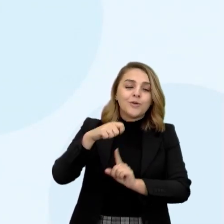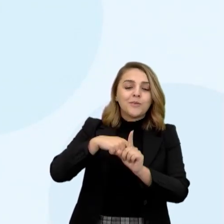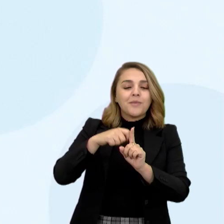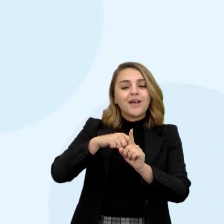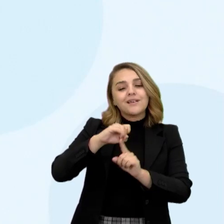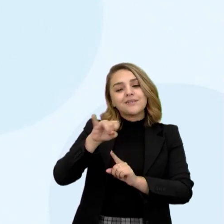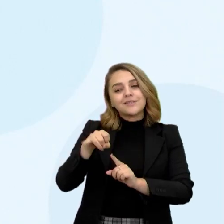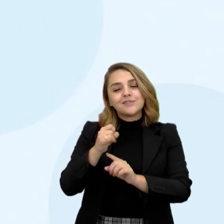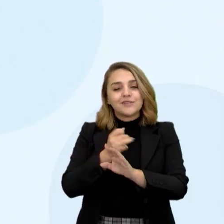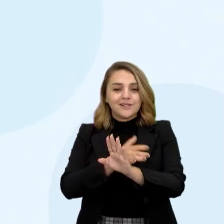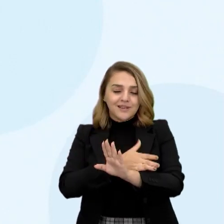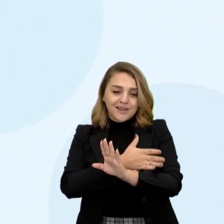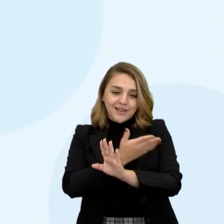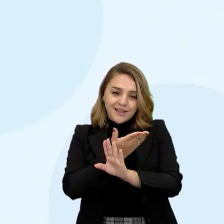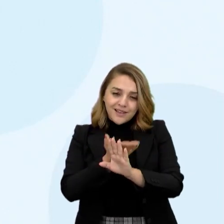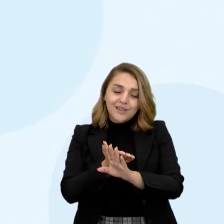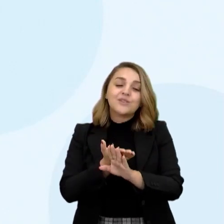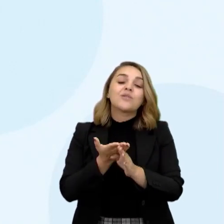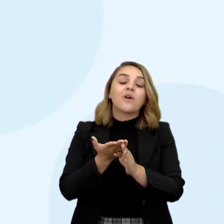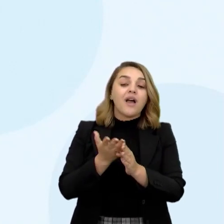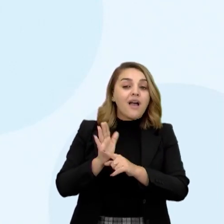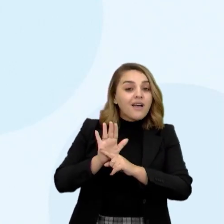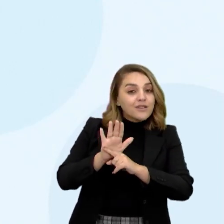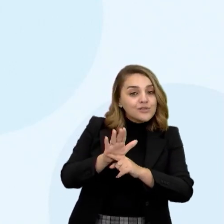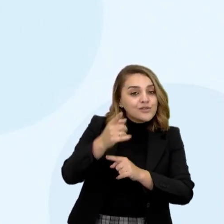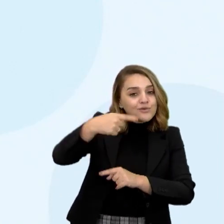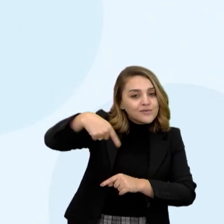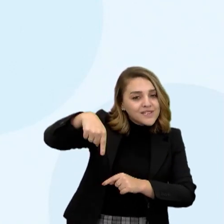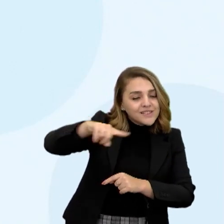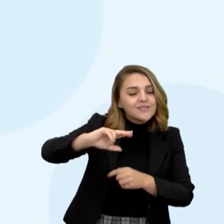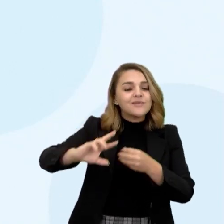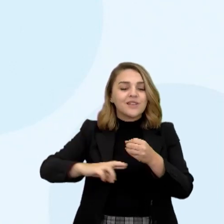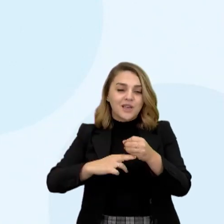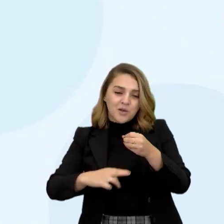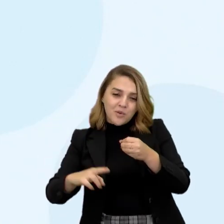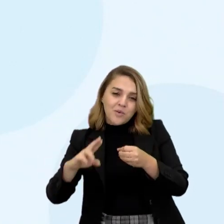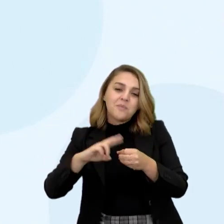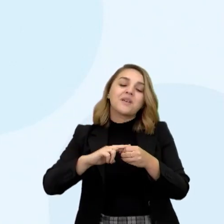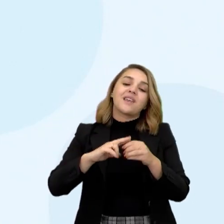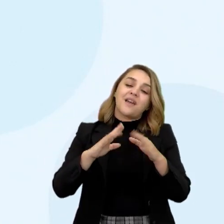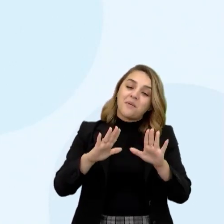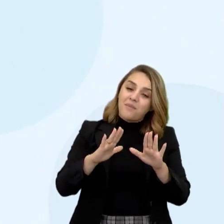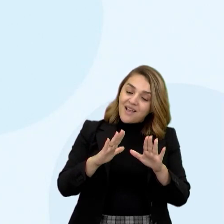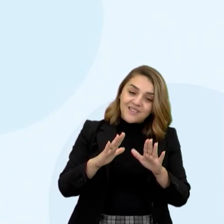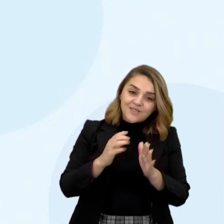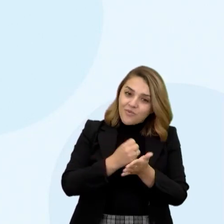vocês, ajudando vocês a recuperar este ano, que com certeza deixou passar alguma coisa, mas que